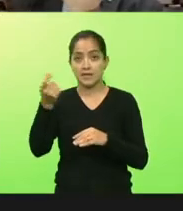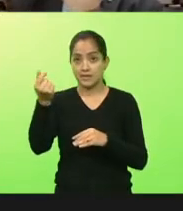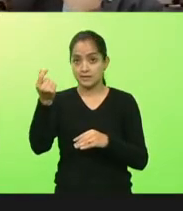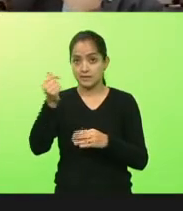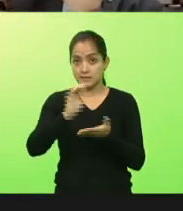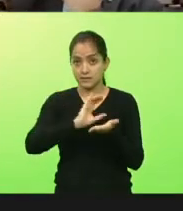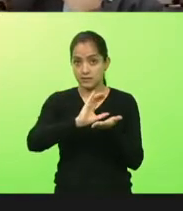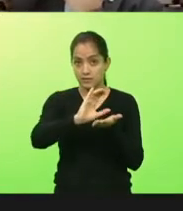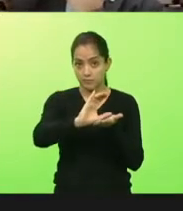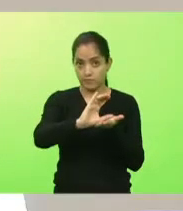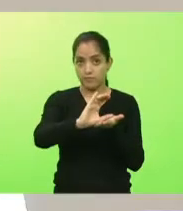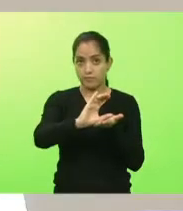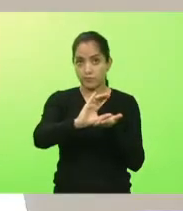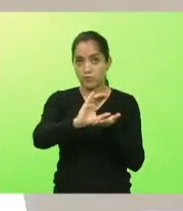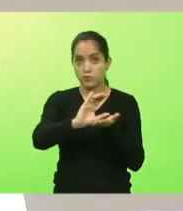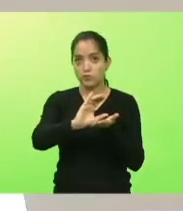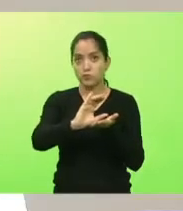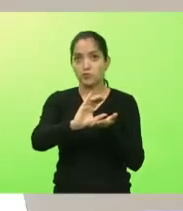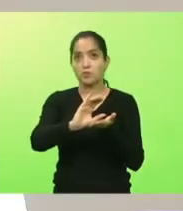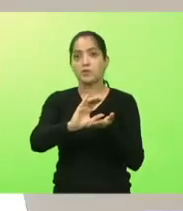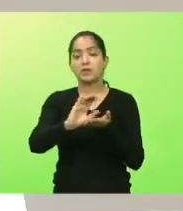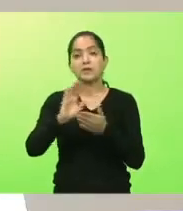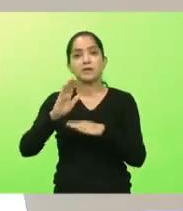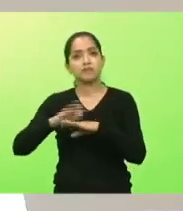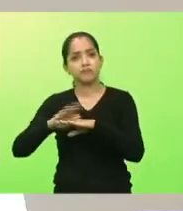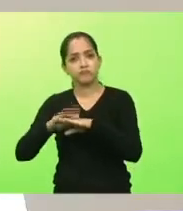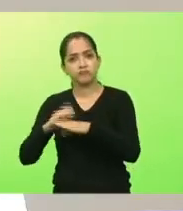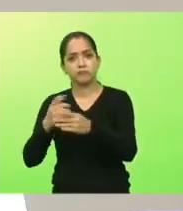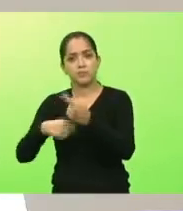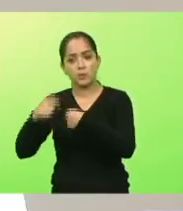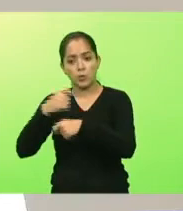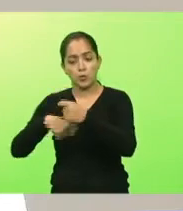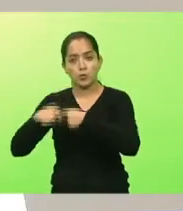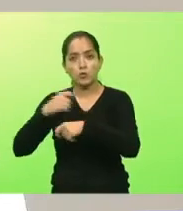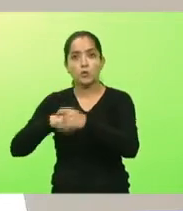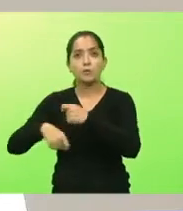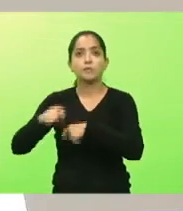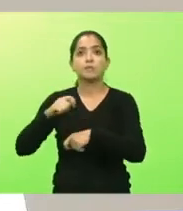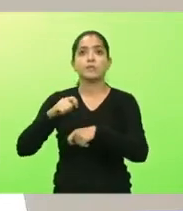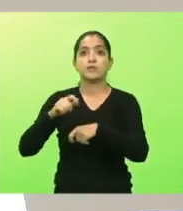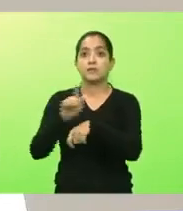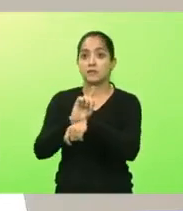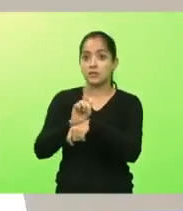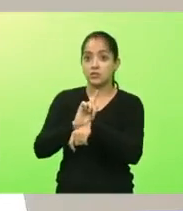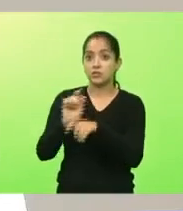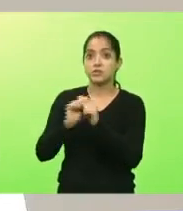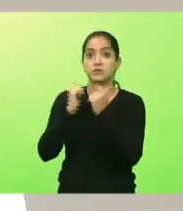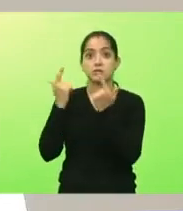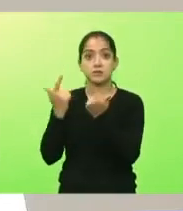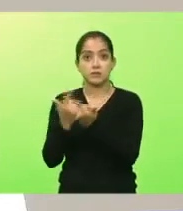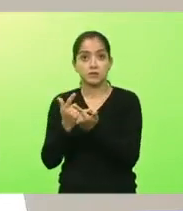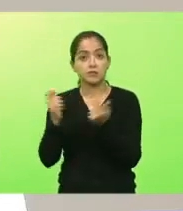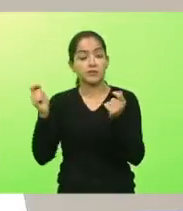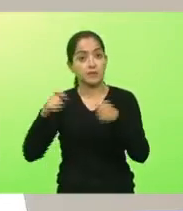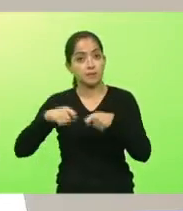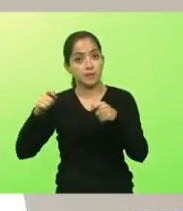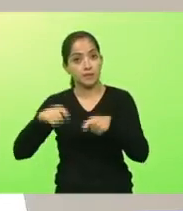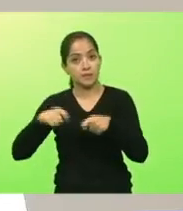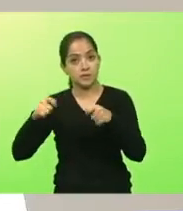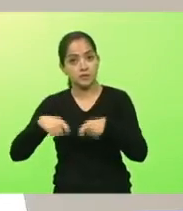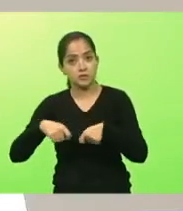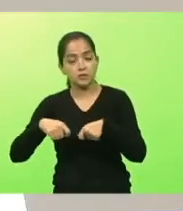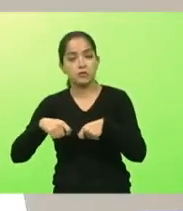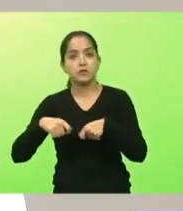que é fruto da economia de todos nós, deputados e deputadas, e bem como da gestão aqui da Casa, está permitindo também com que os